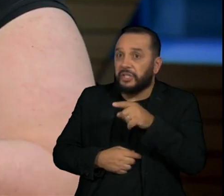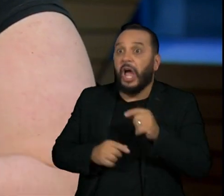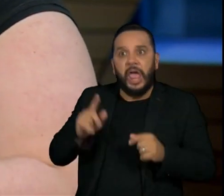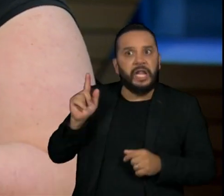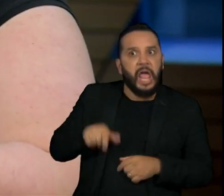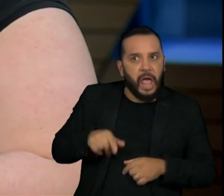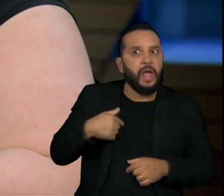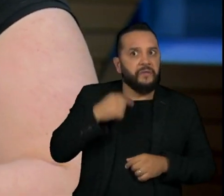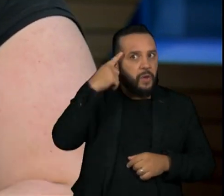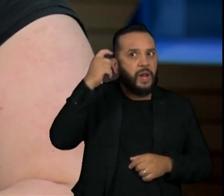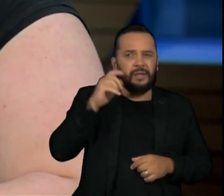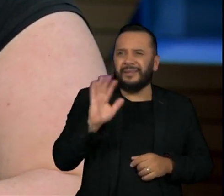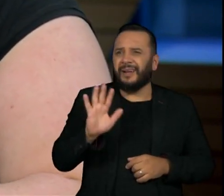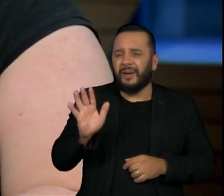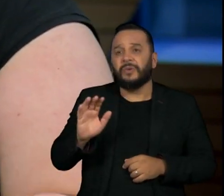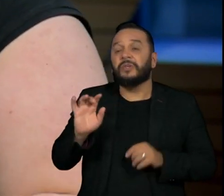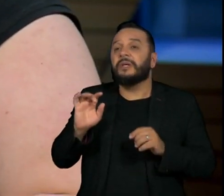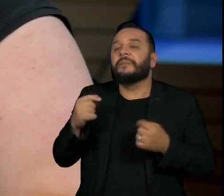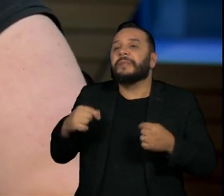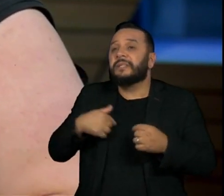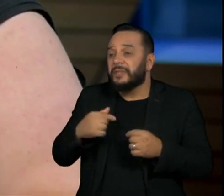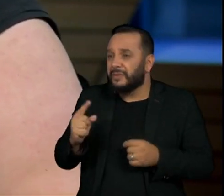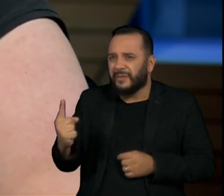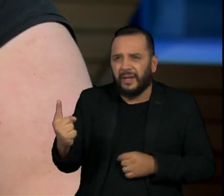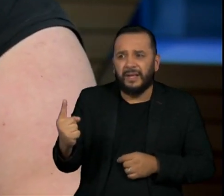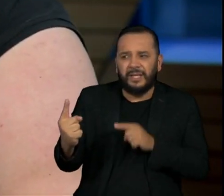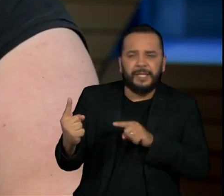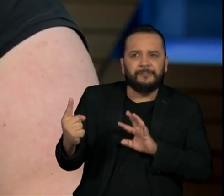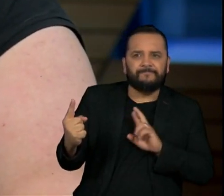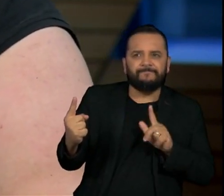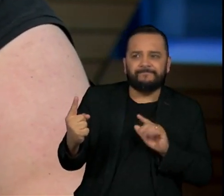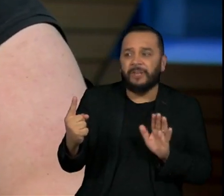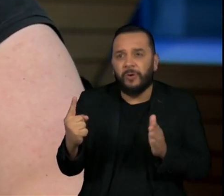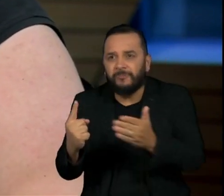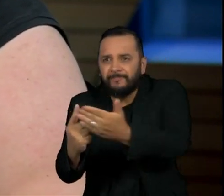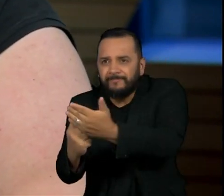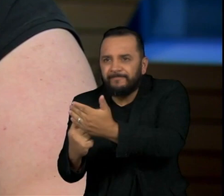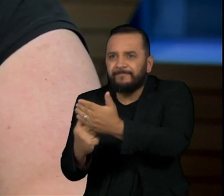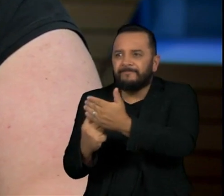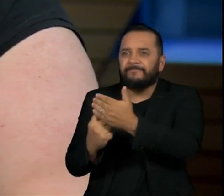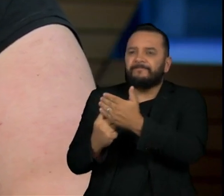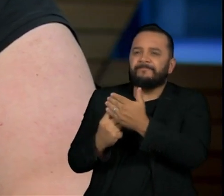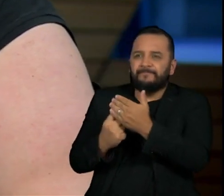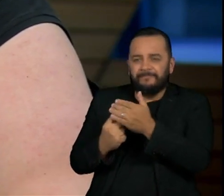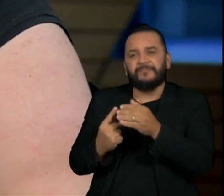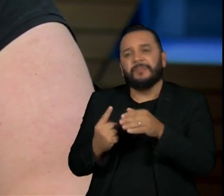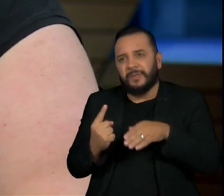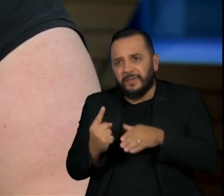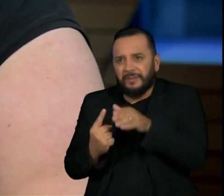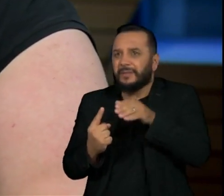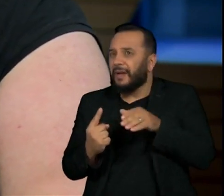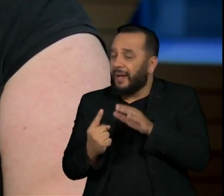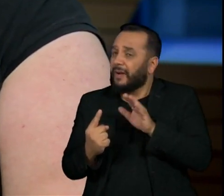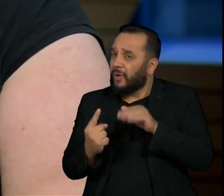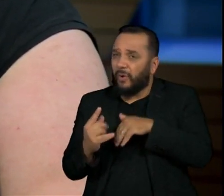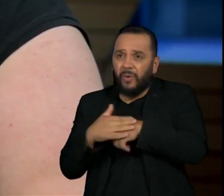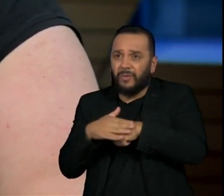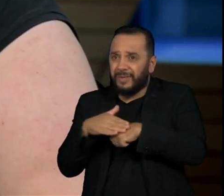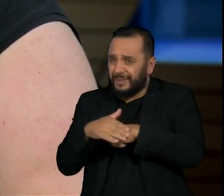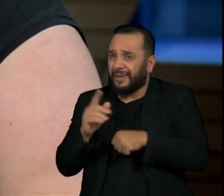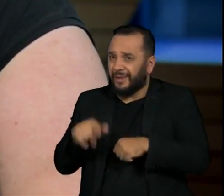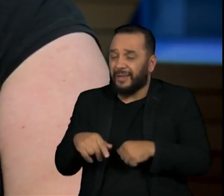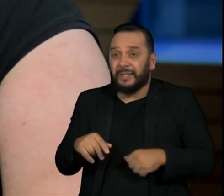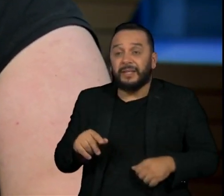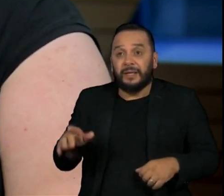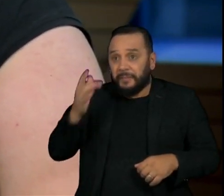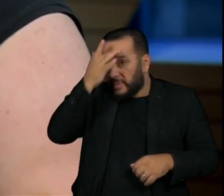Porque esses sinais não necessariamente vão redundar em a radicalização de extremismo violento. sabe? Ele não é, quem tem coragem de chegar aí,